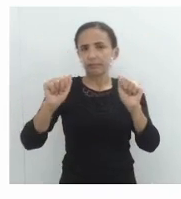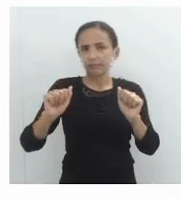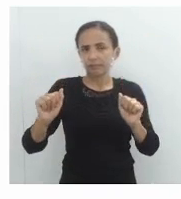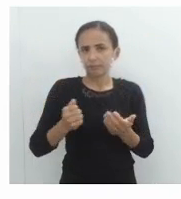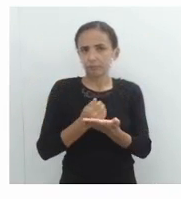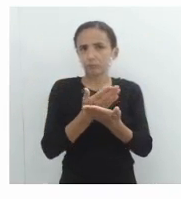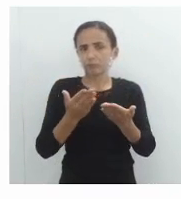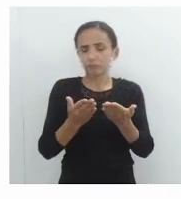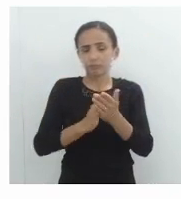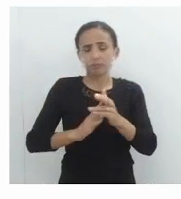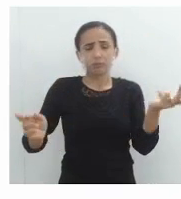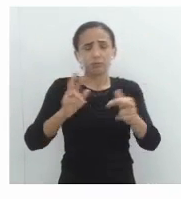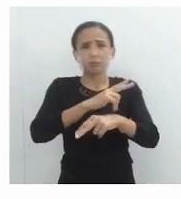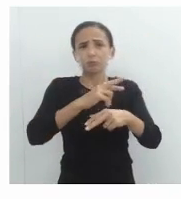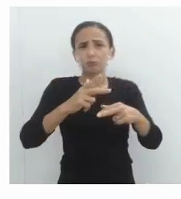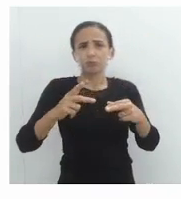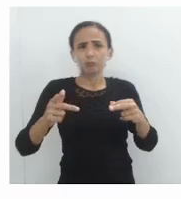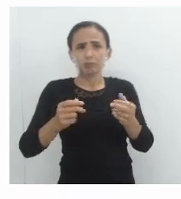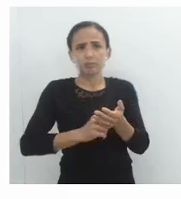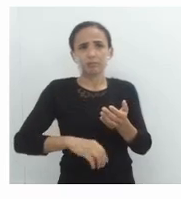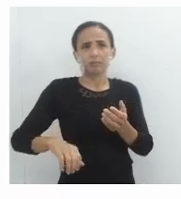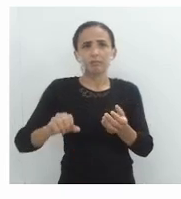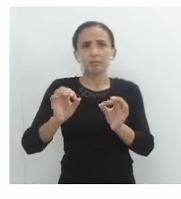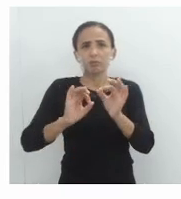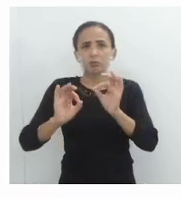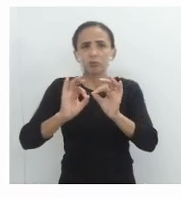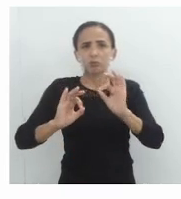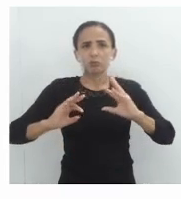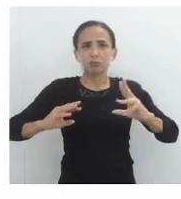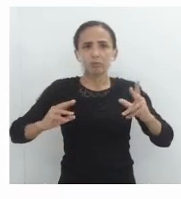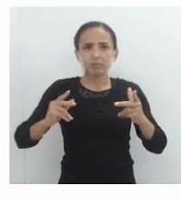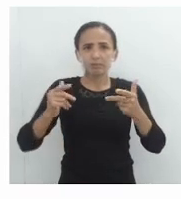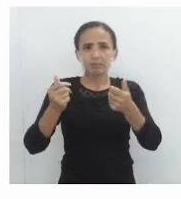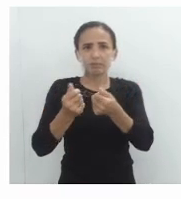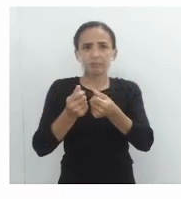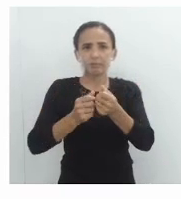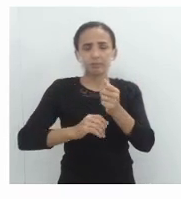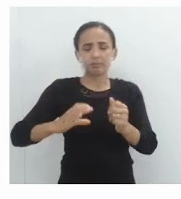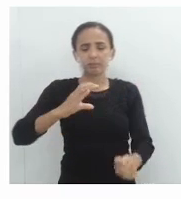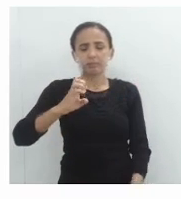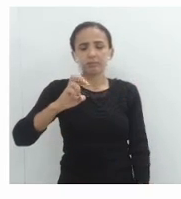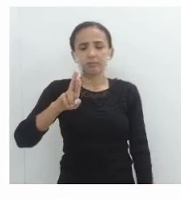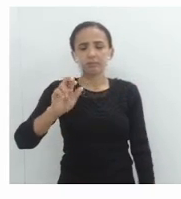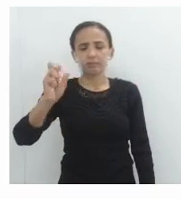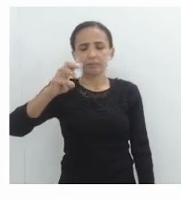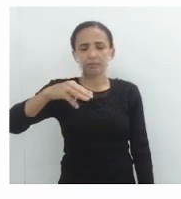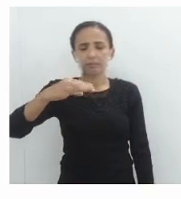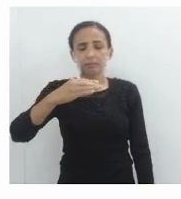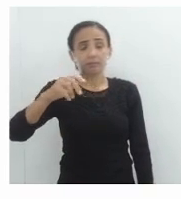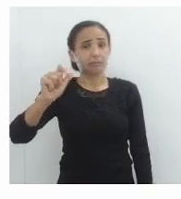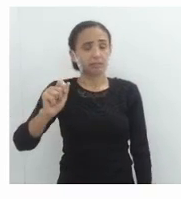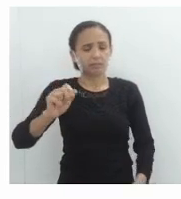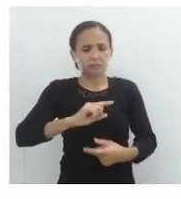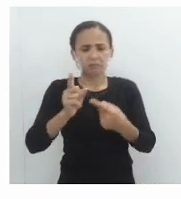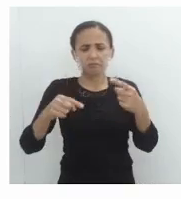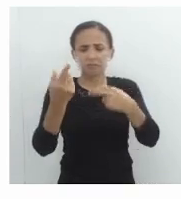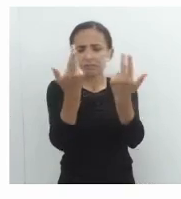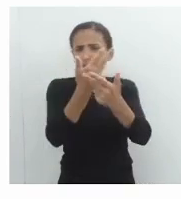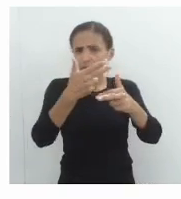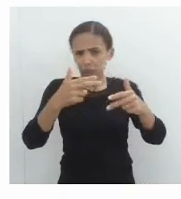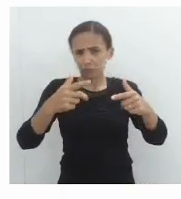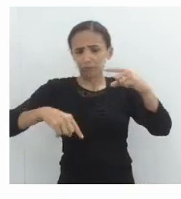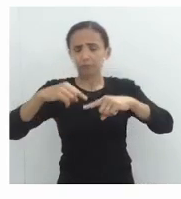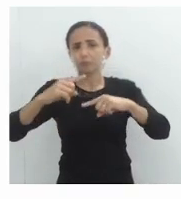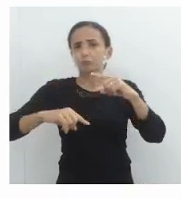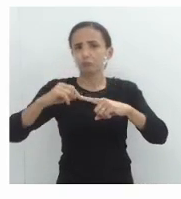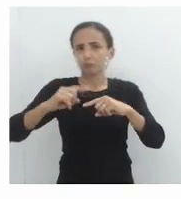variedade de elementos, como cerâmicas, esculturas, monumentos, objetos decorativos e instalações artísticas.